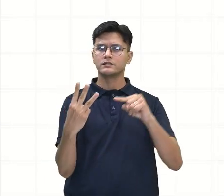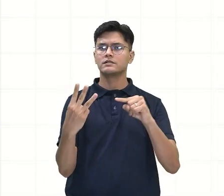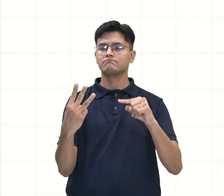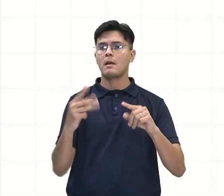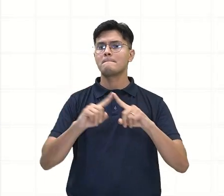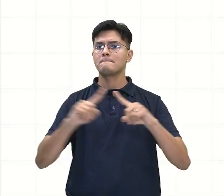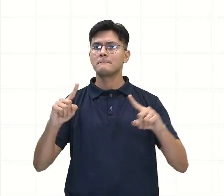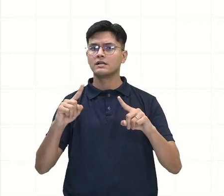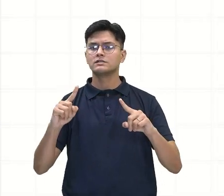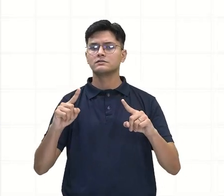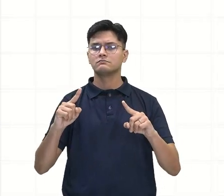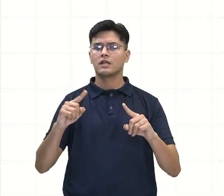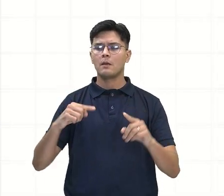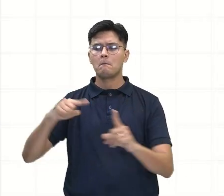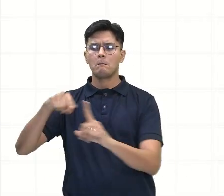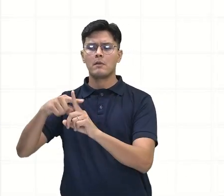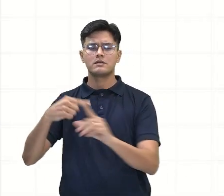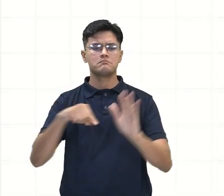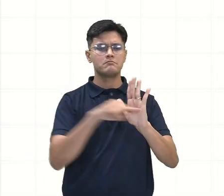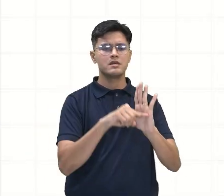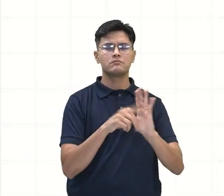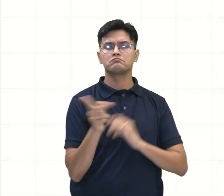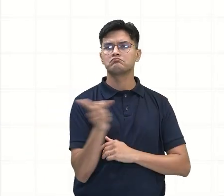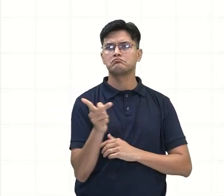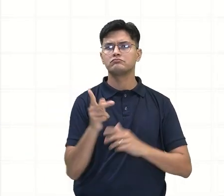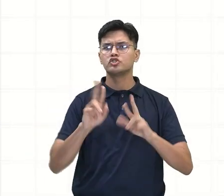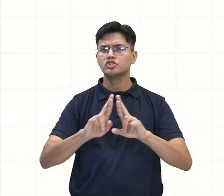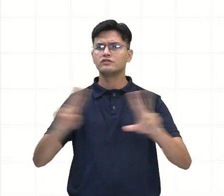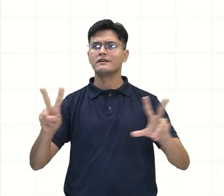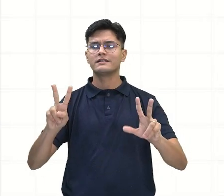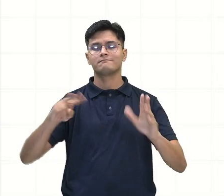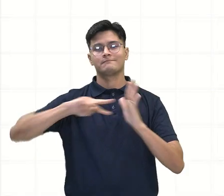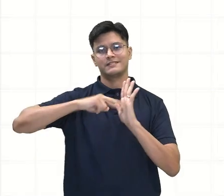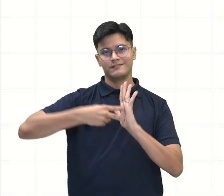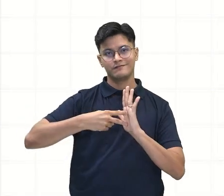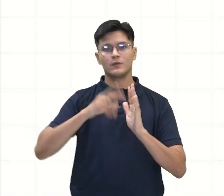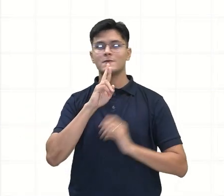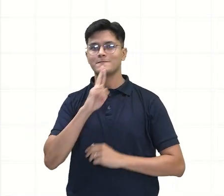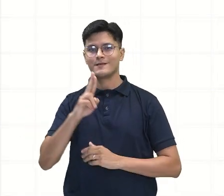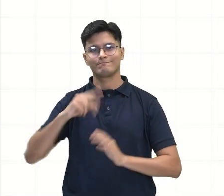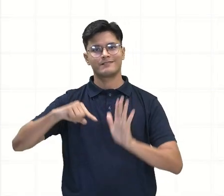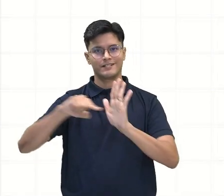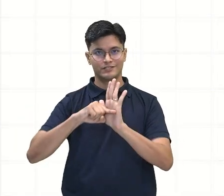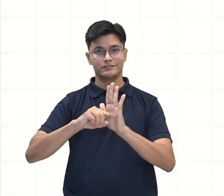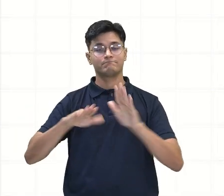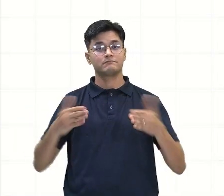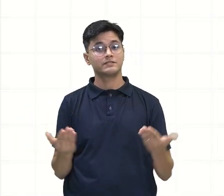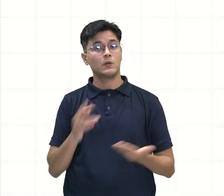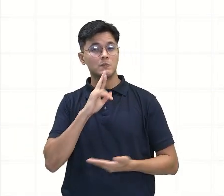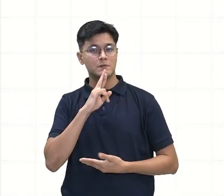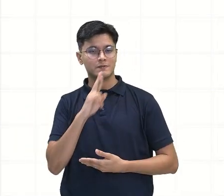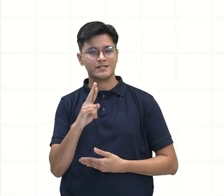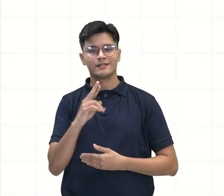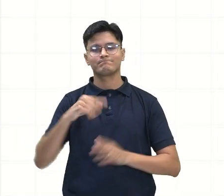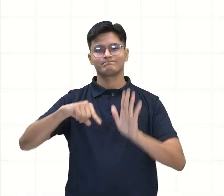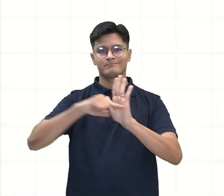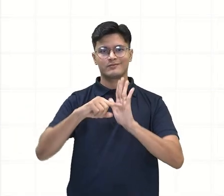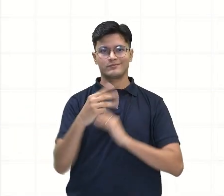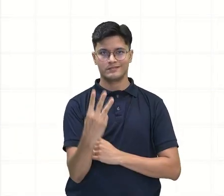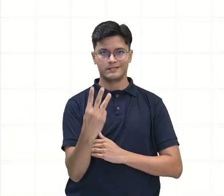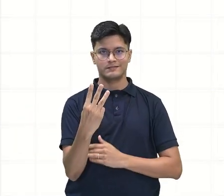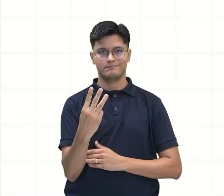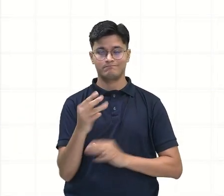vou ter que colocar o sinal de menos. Correto? Tranquilo? E aí, é o